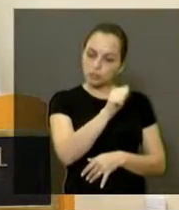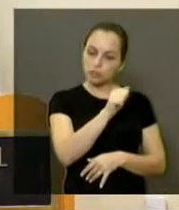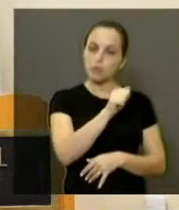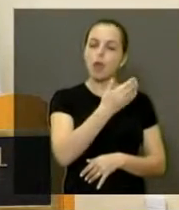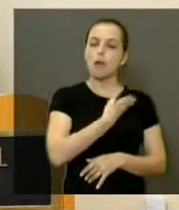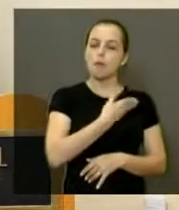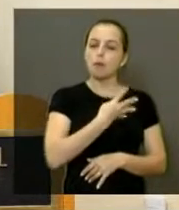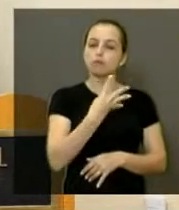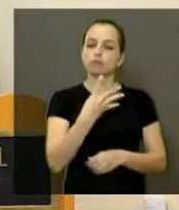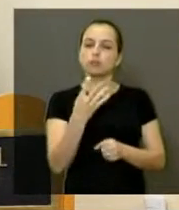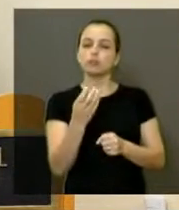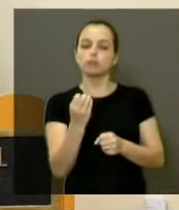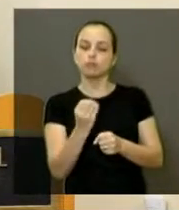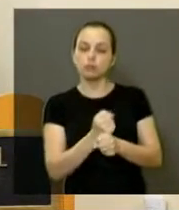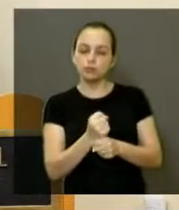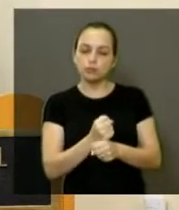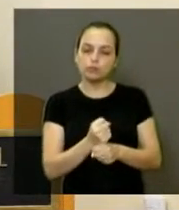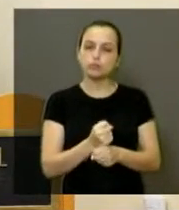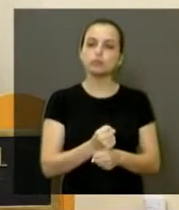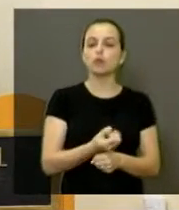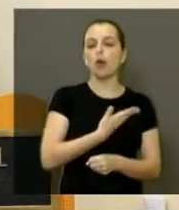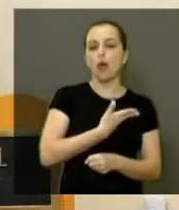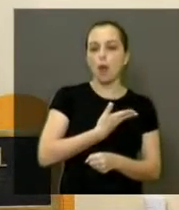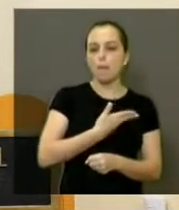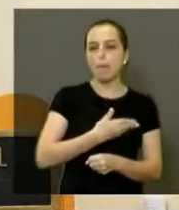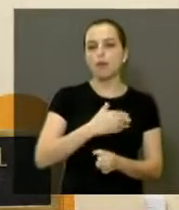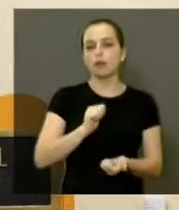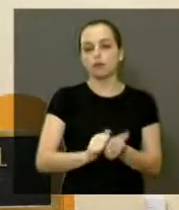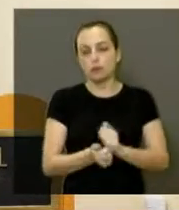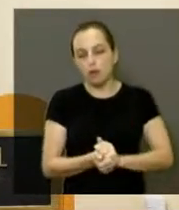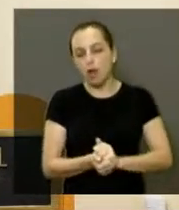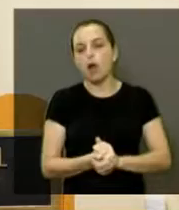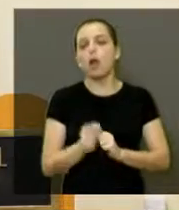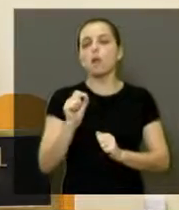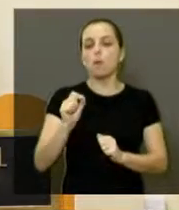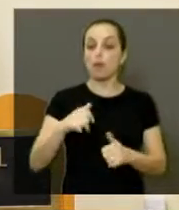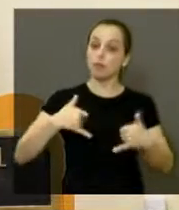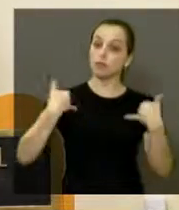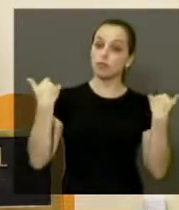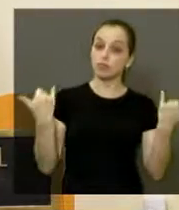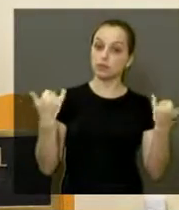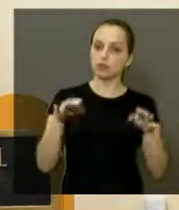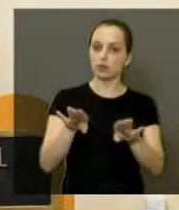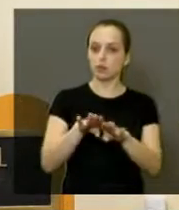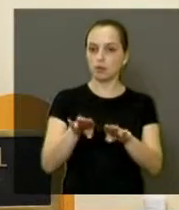Lachicha, companheiro, meu lateral direito no nosso time, pelo seu aniversário.